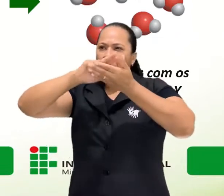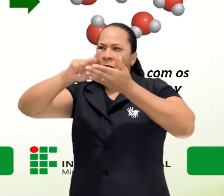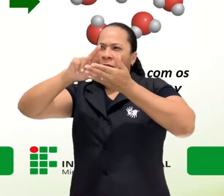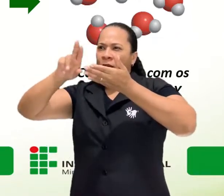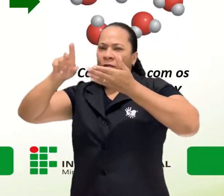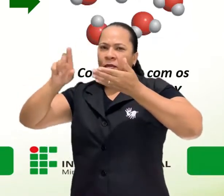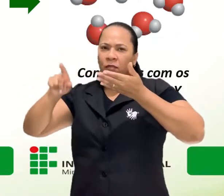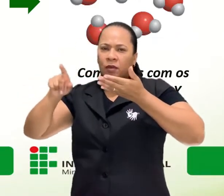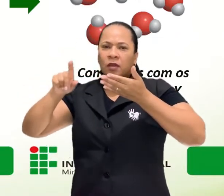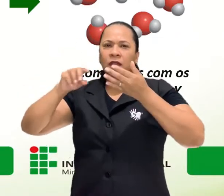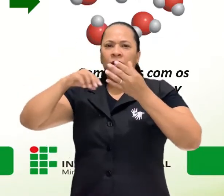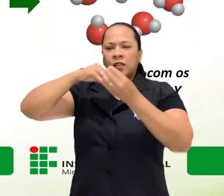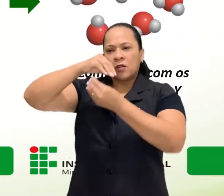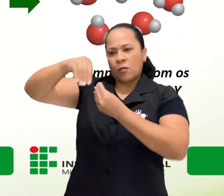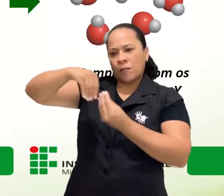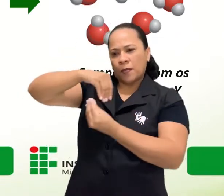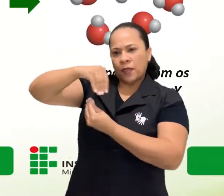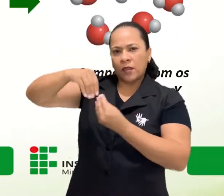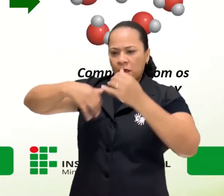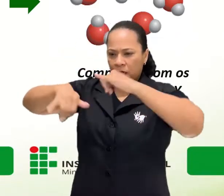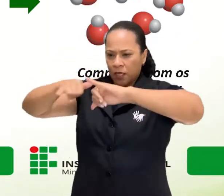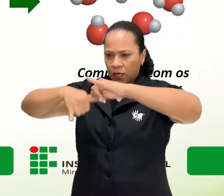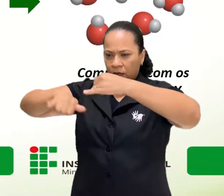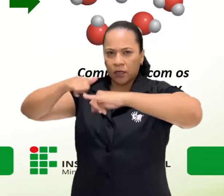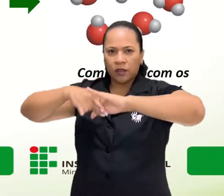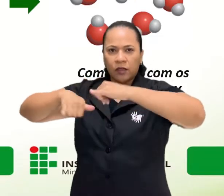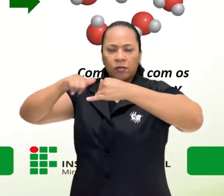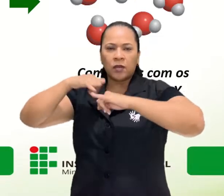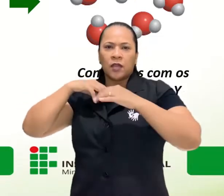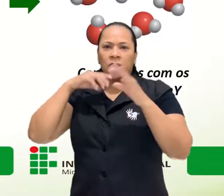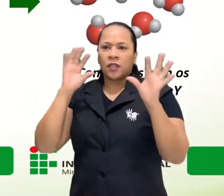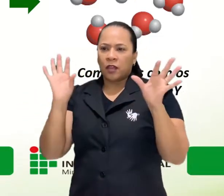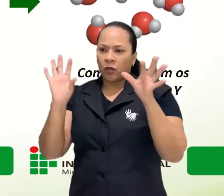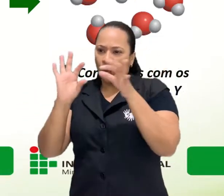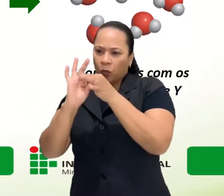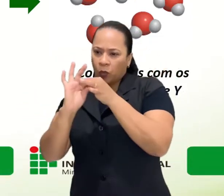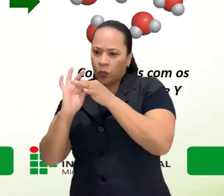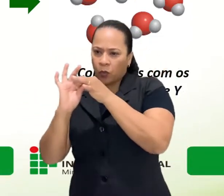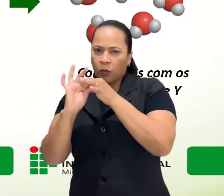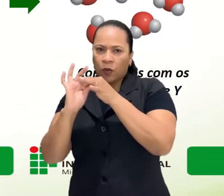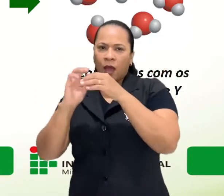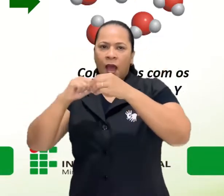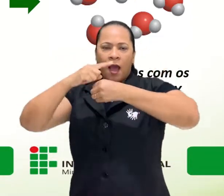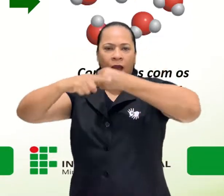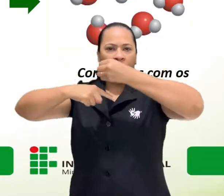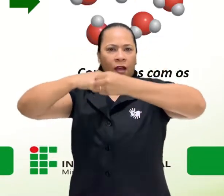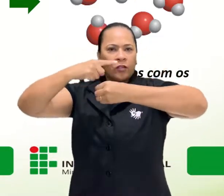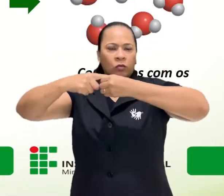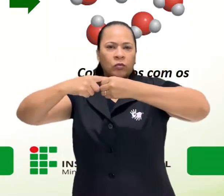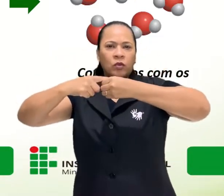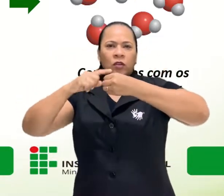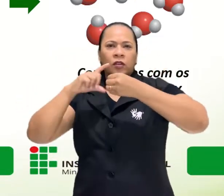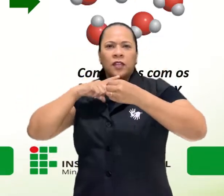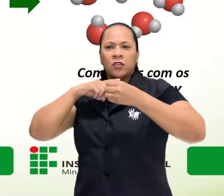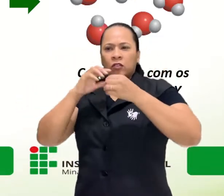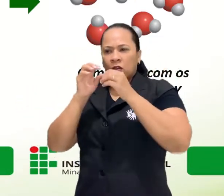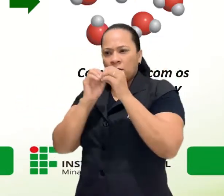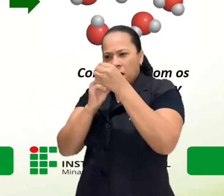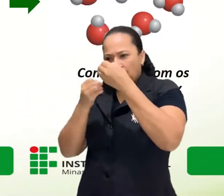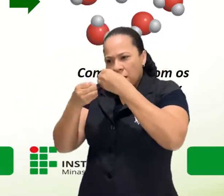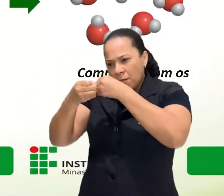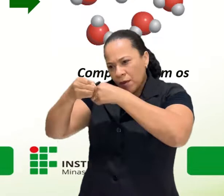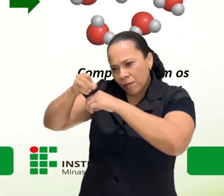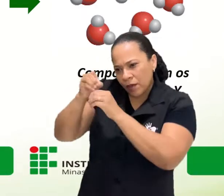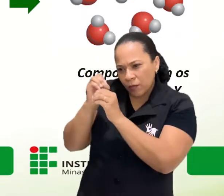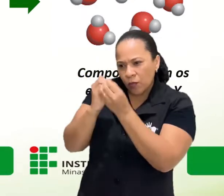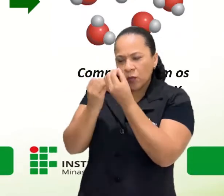em uma reação química onde ocorre a união de átomos, há apenas o rearranjo de